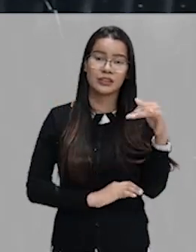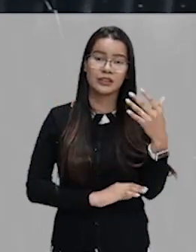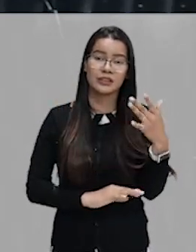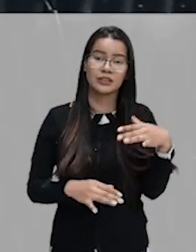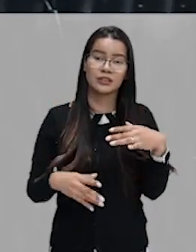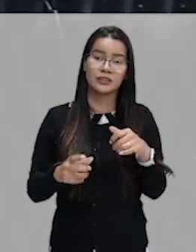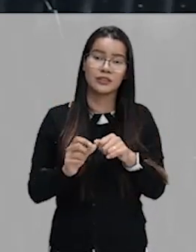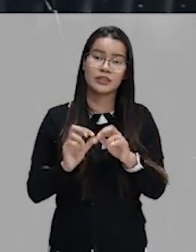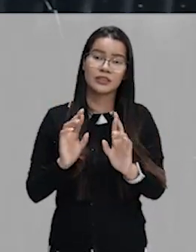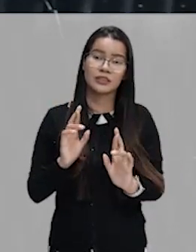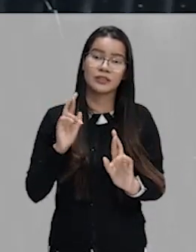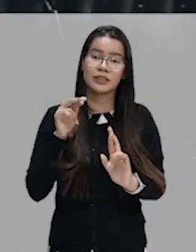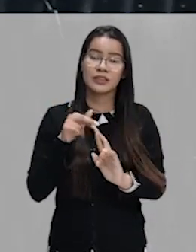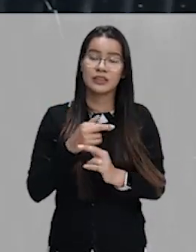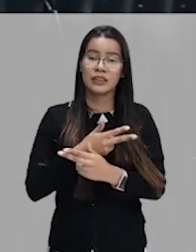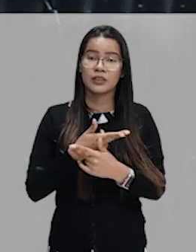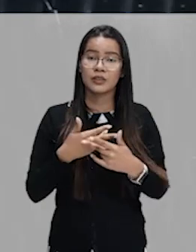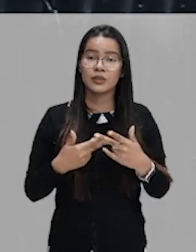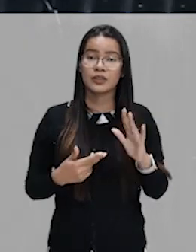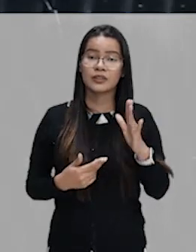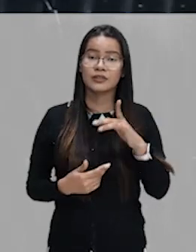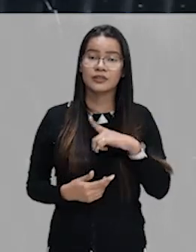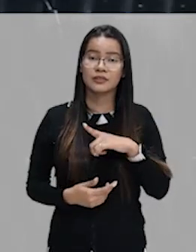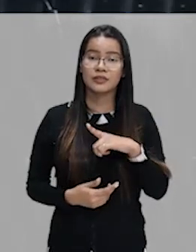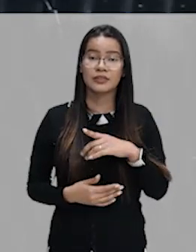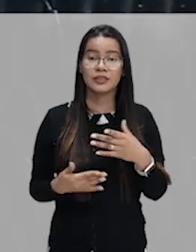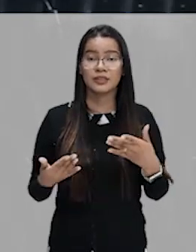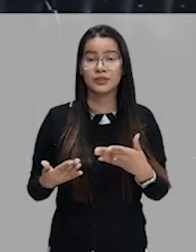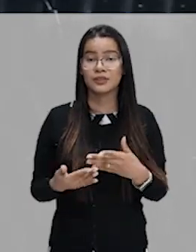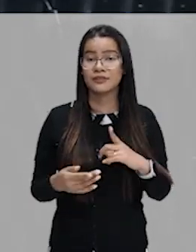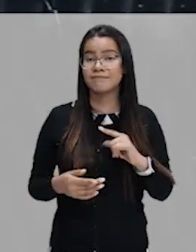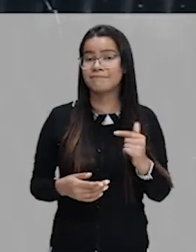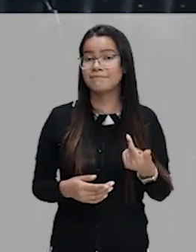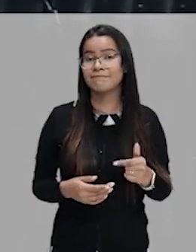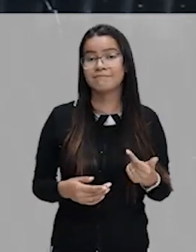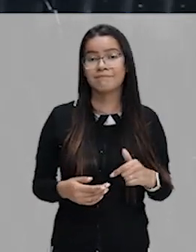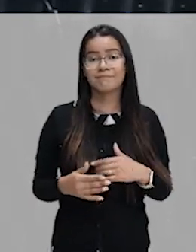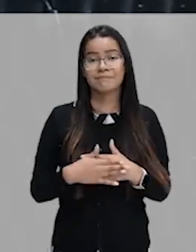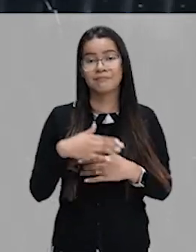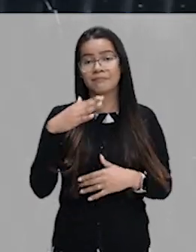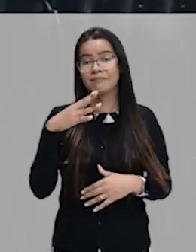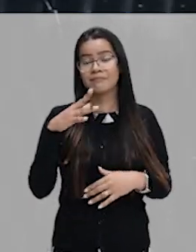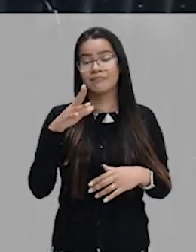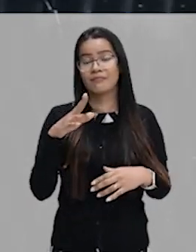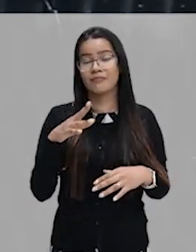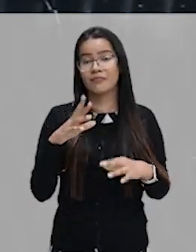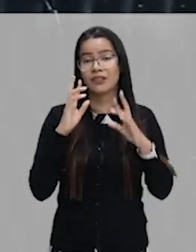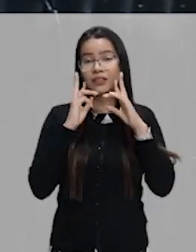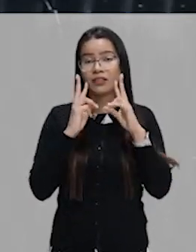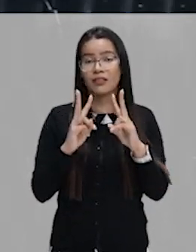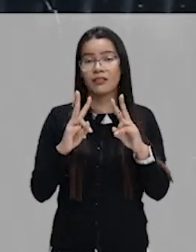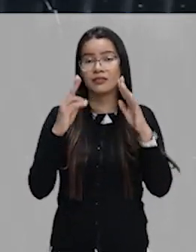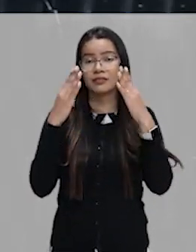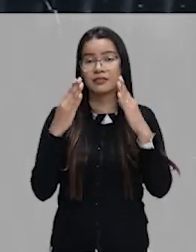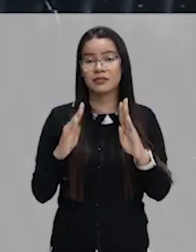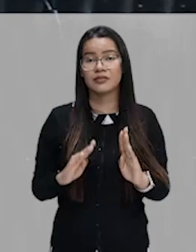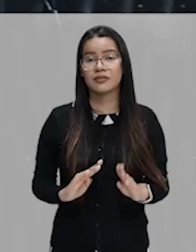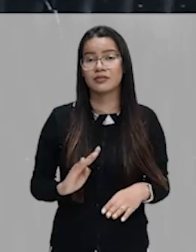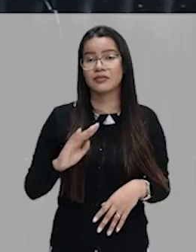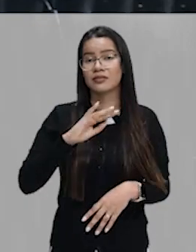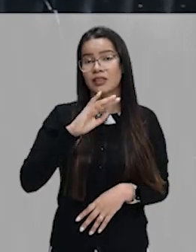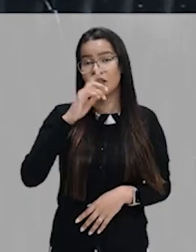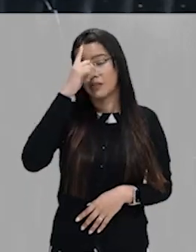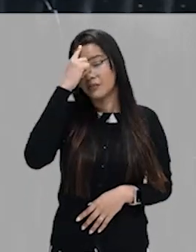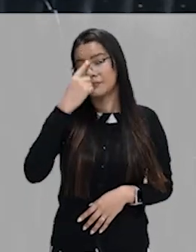fazendo referência a coisas que existiram e que não existem mais, considerando essa imagem. Coisas